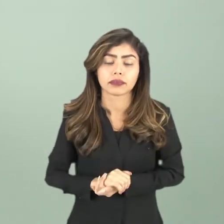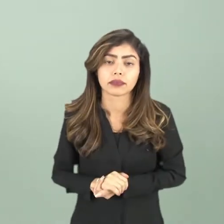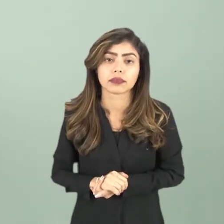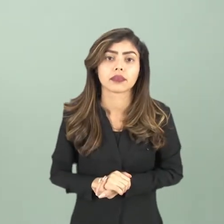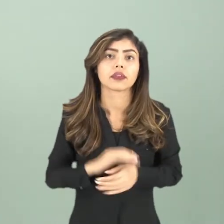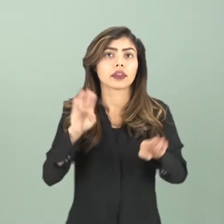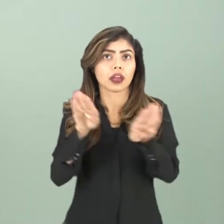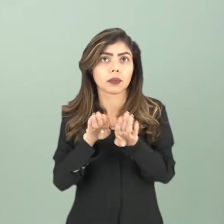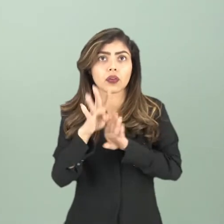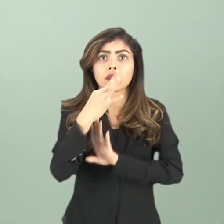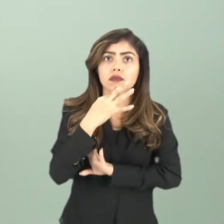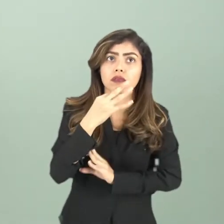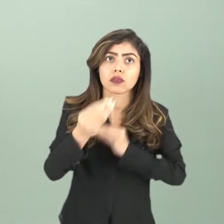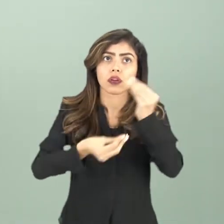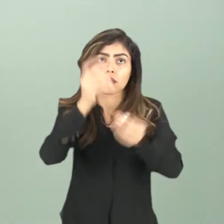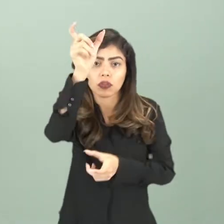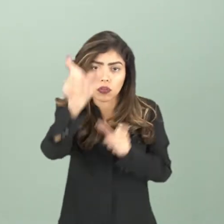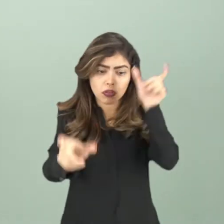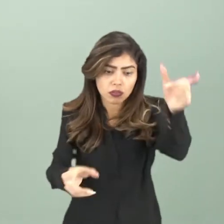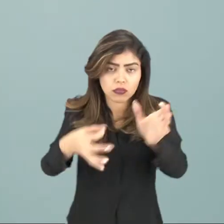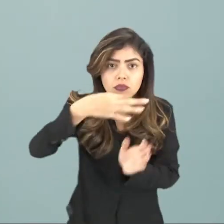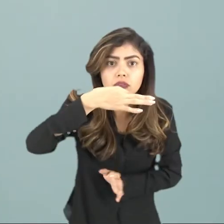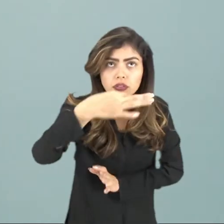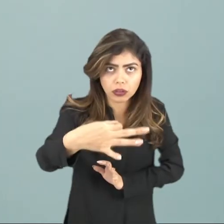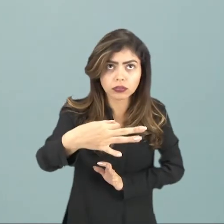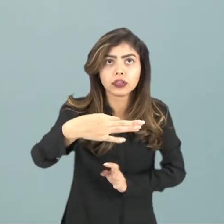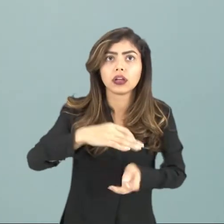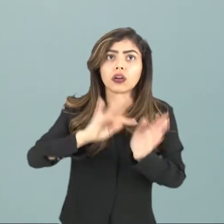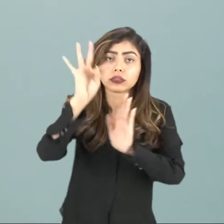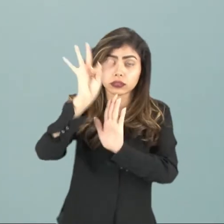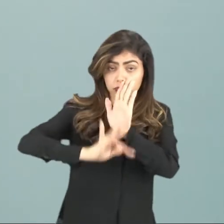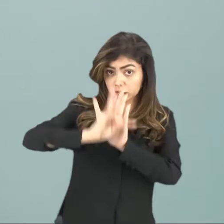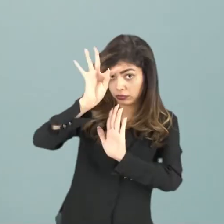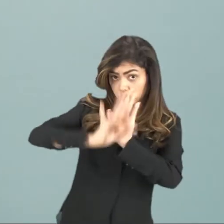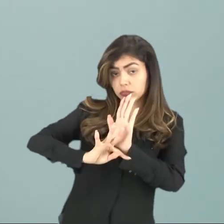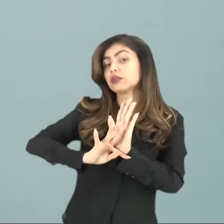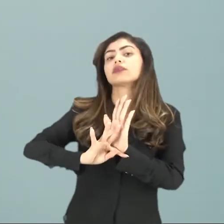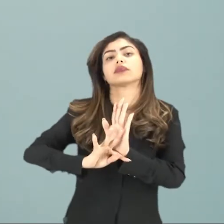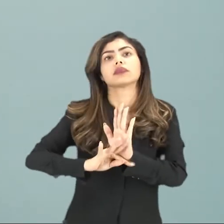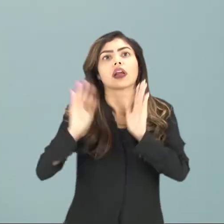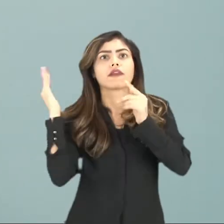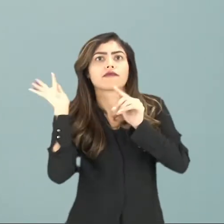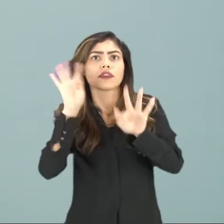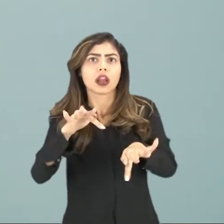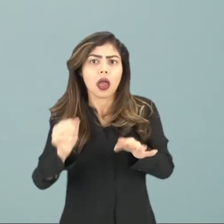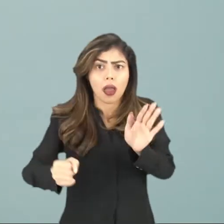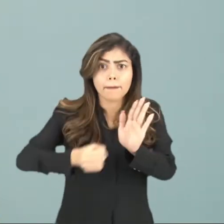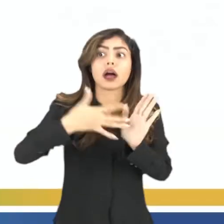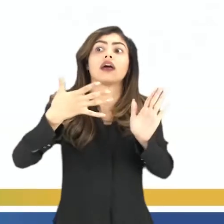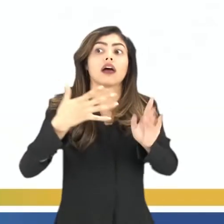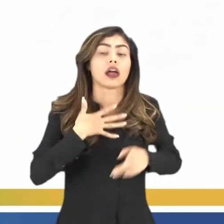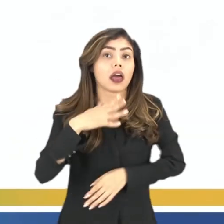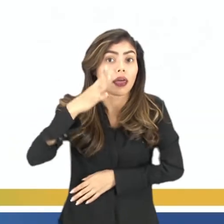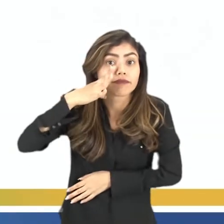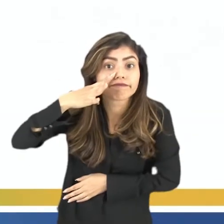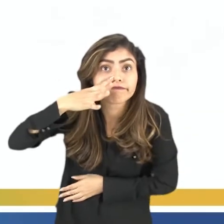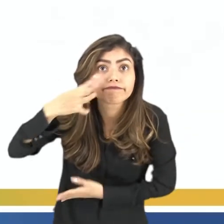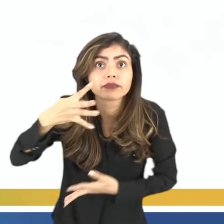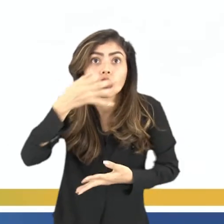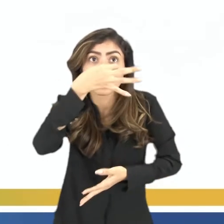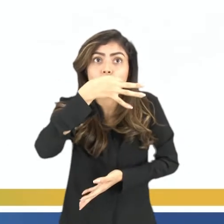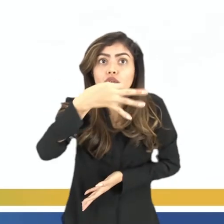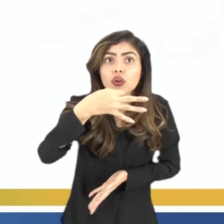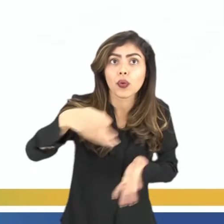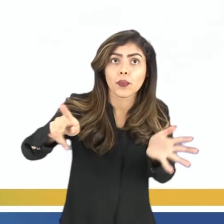tá? Também conhecido como coluna de opinião, tá? Tem como fim despertar o interesse da